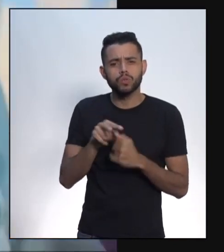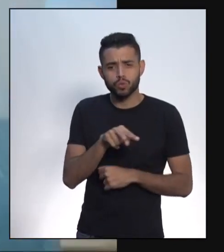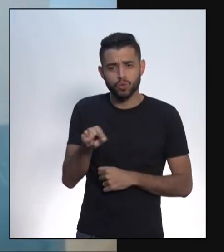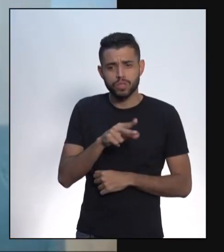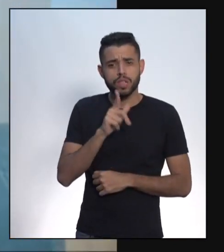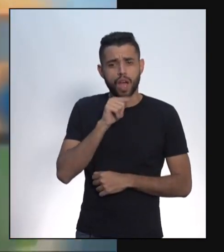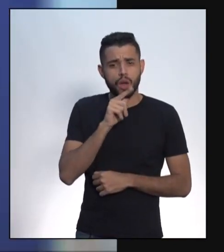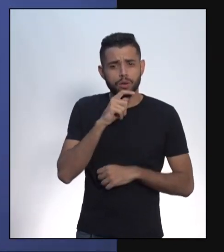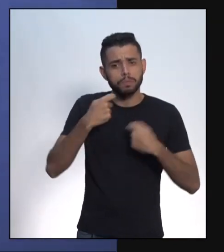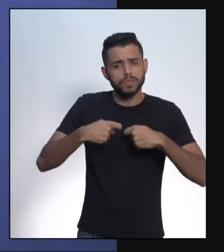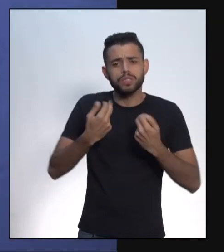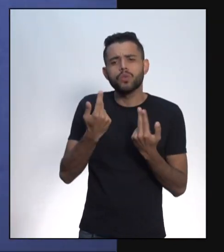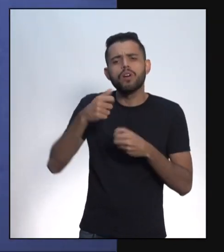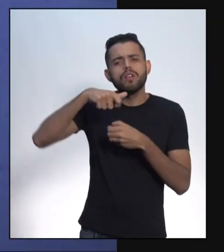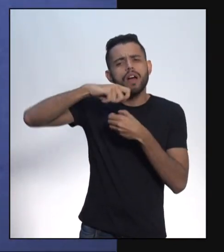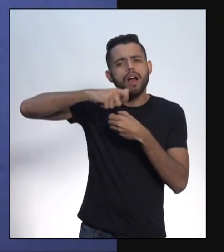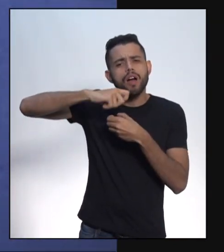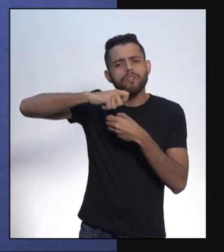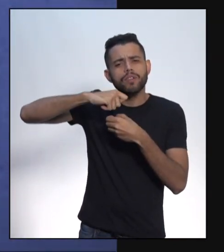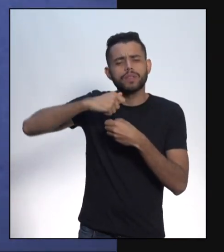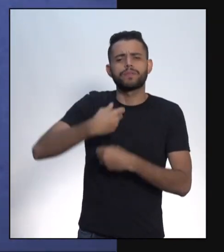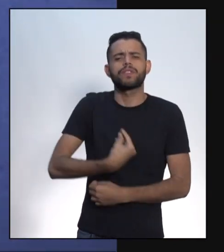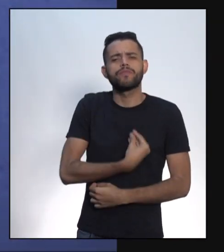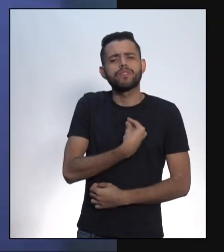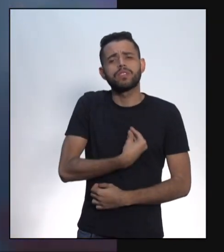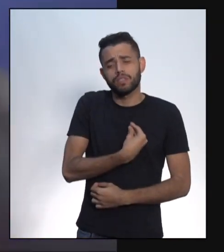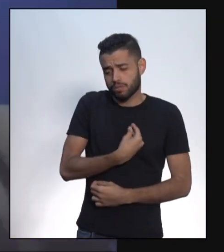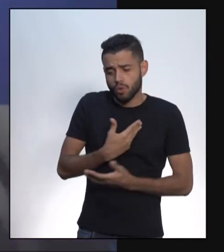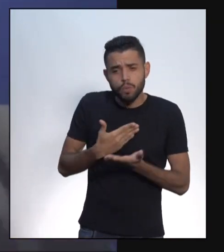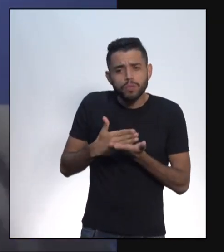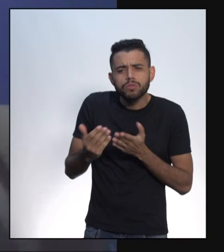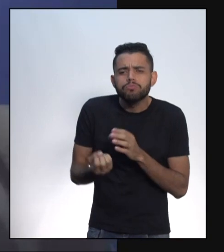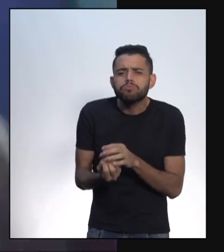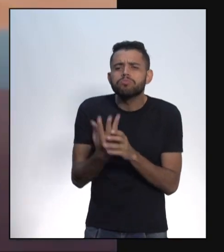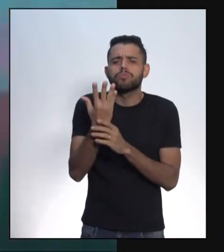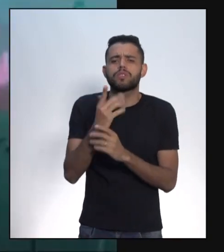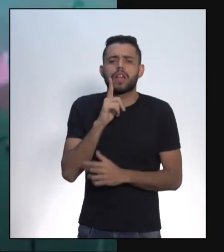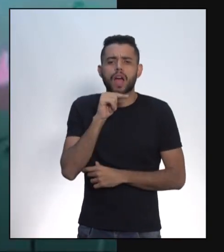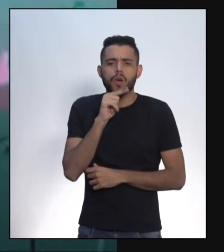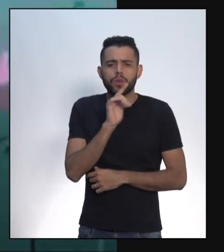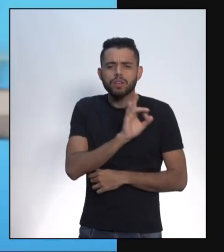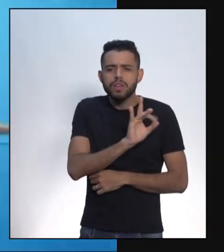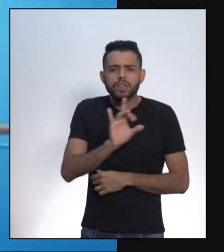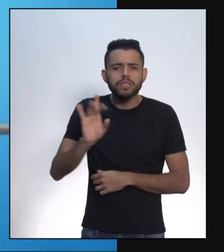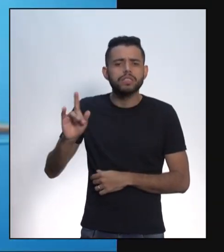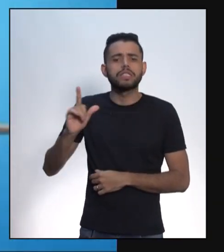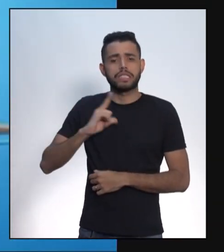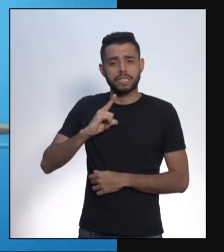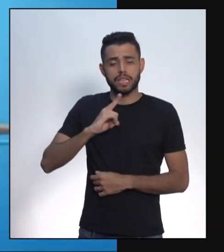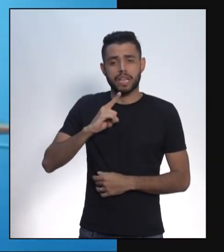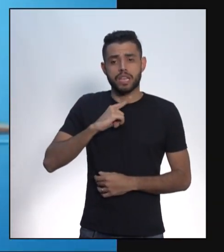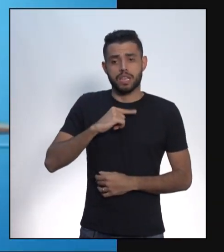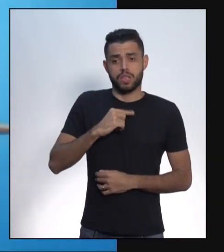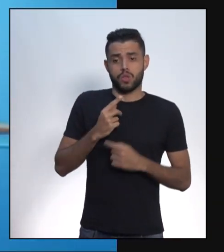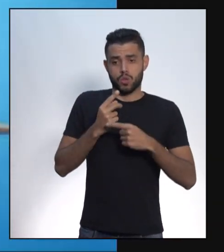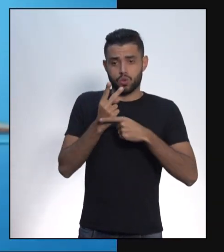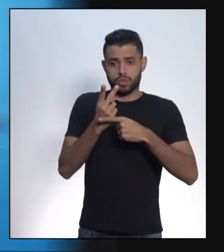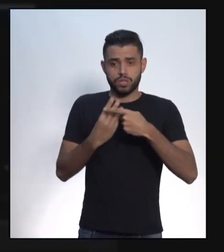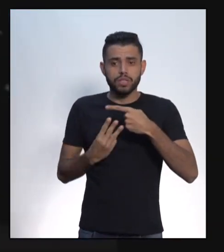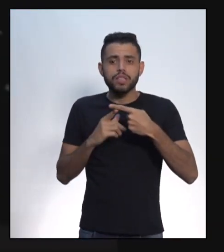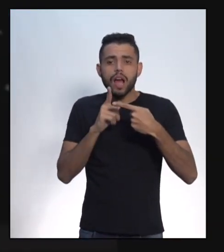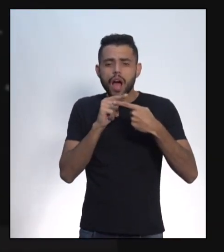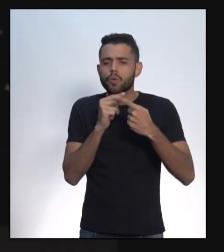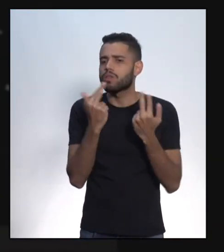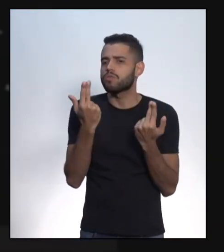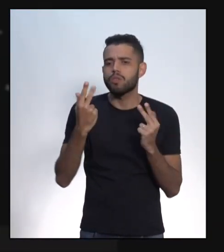como a dessa garrafa. A vida começou na água. Cada ser vivo é composto por cerca de 2/3 de água, assim como a superfície do